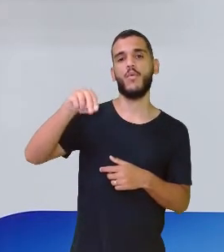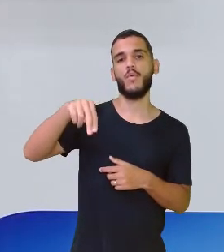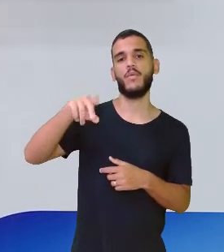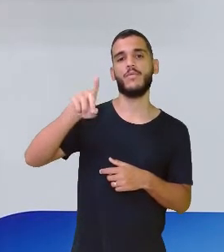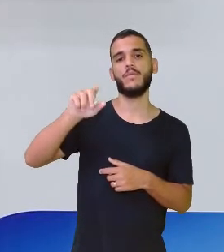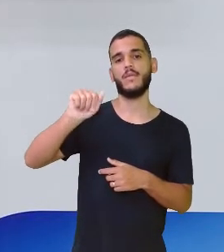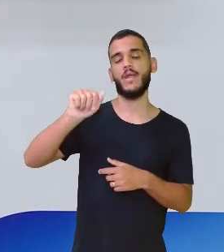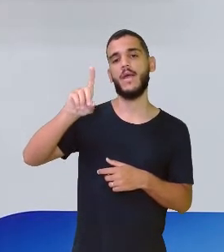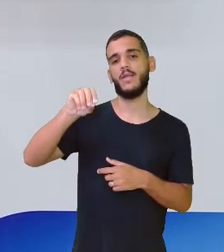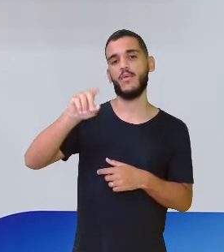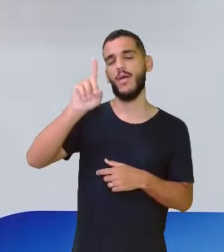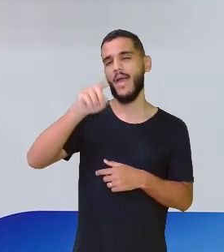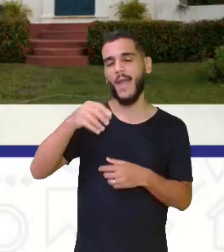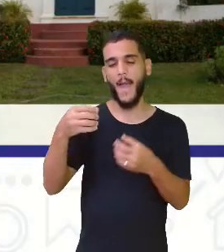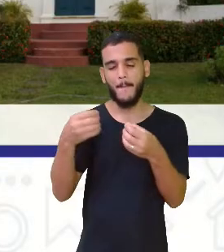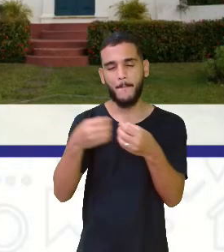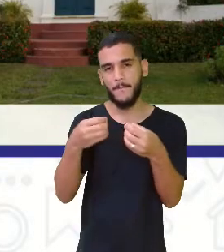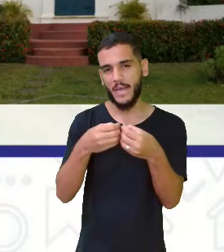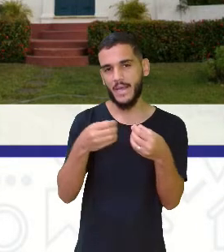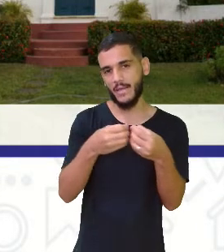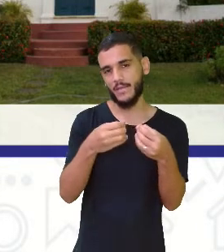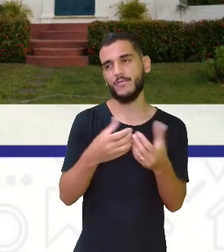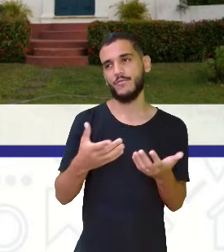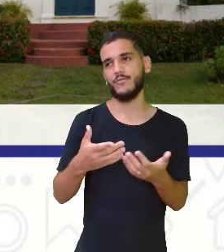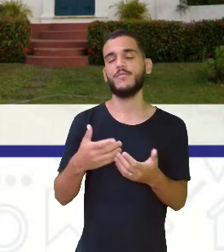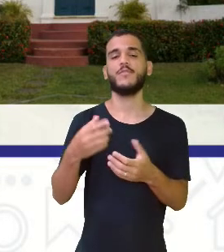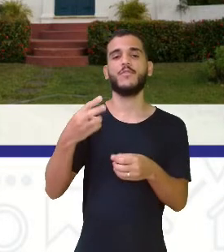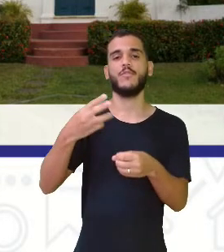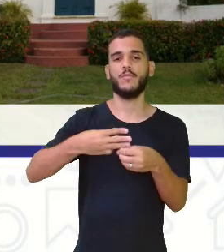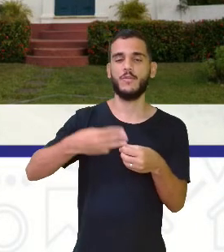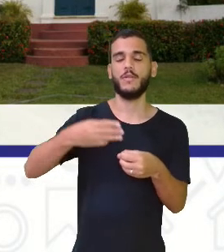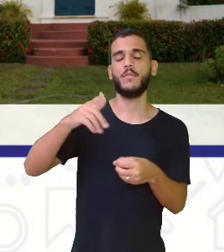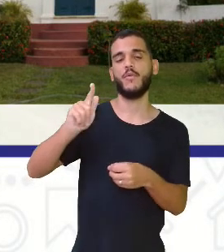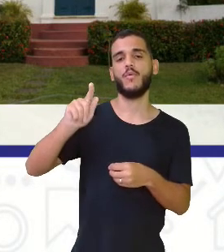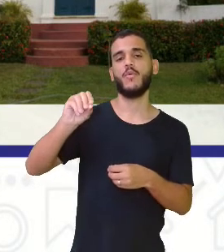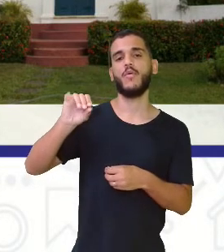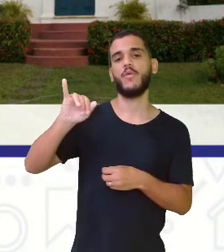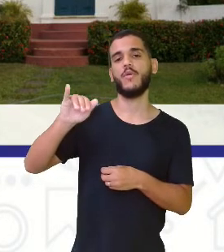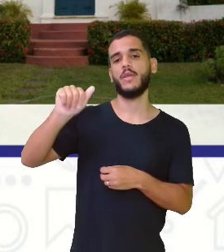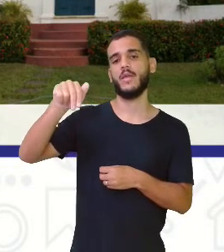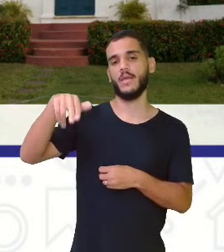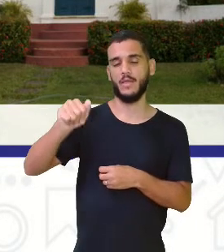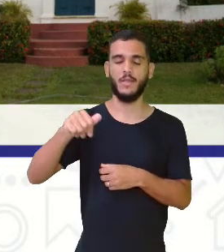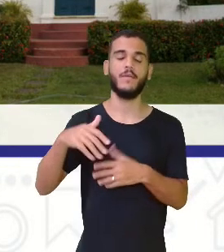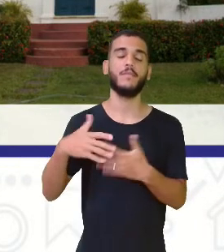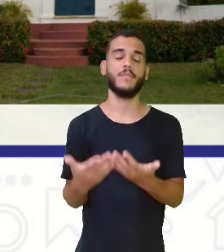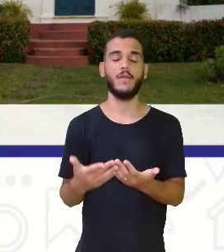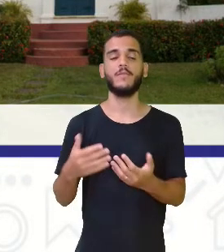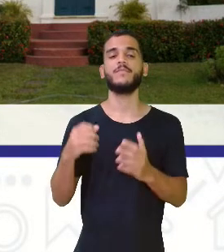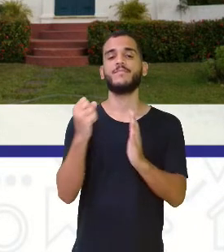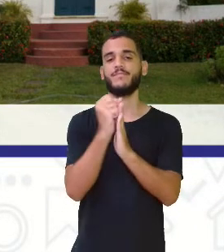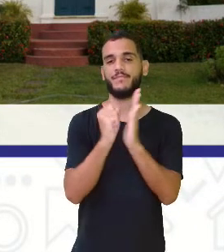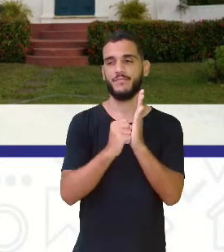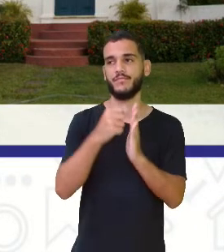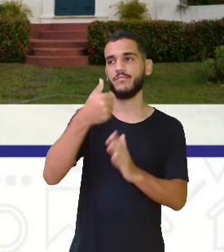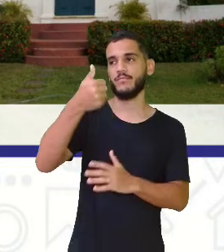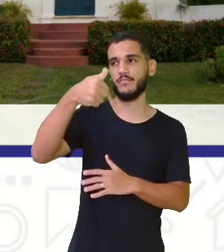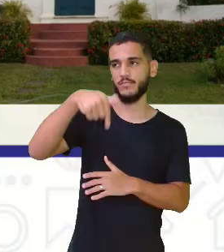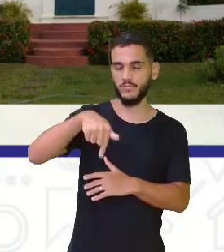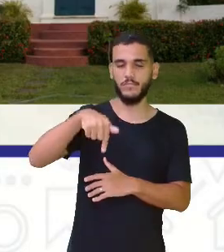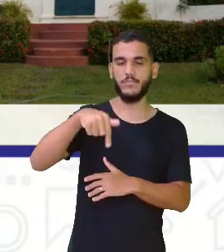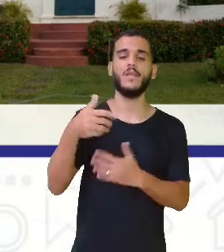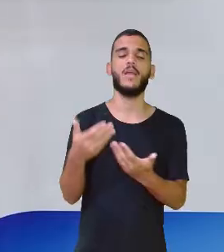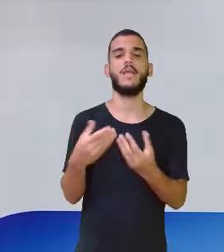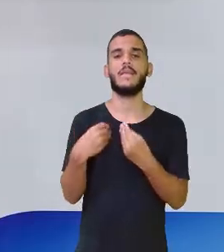de Goiânia, né? Século XVII, juntamente com a capela dedicada a Nossa Senhora da Piedade, que é